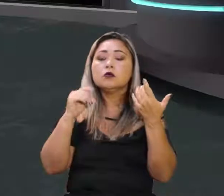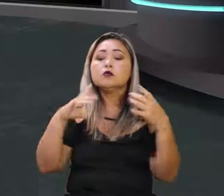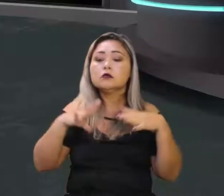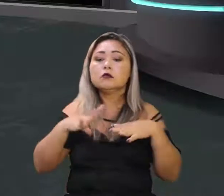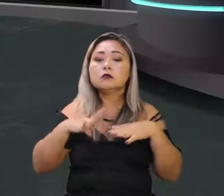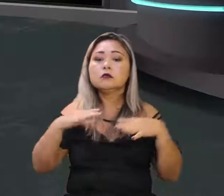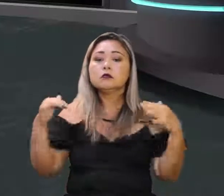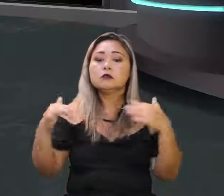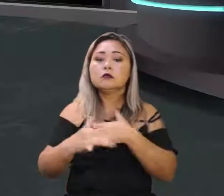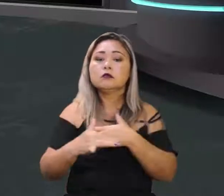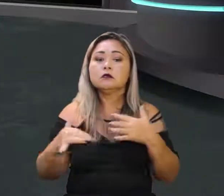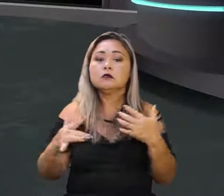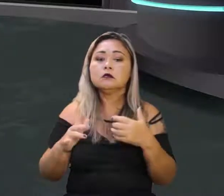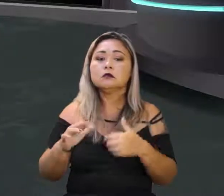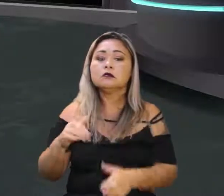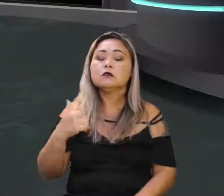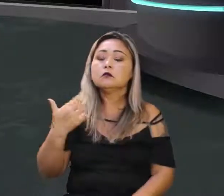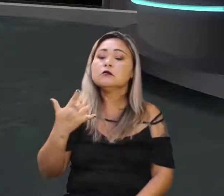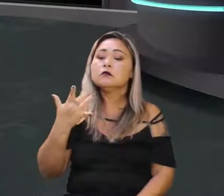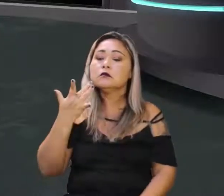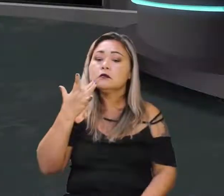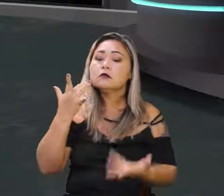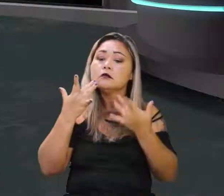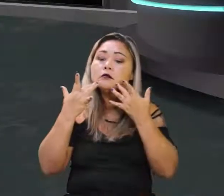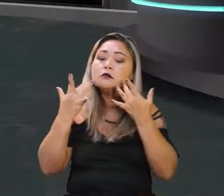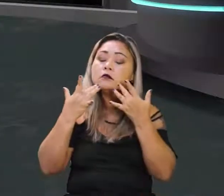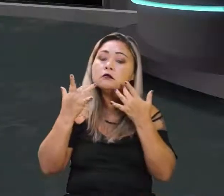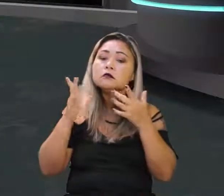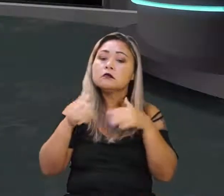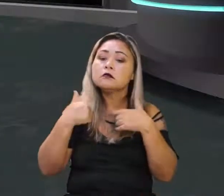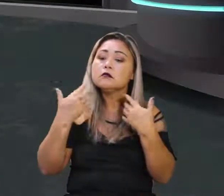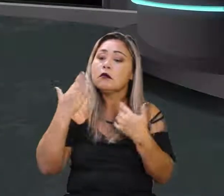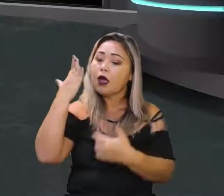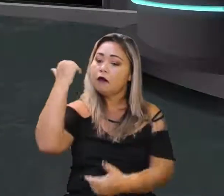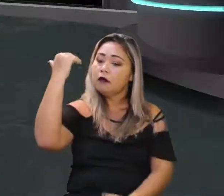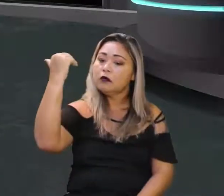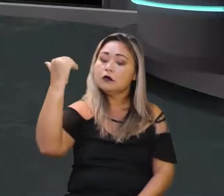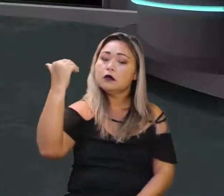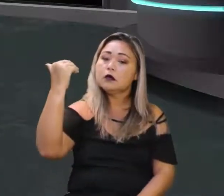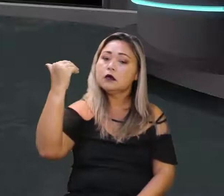centros, principalmente, né, as peças teatrais mais famosas,